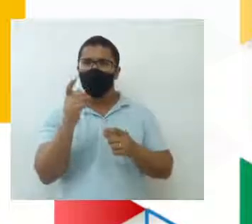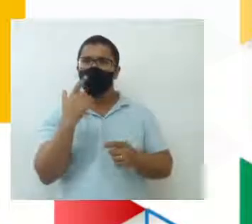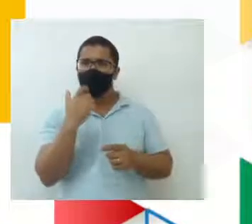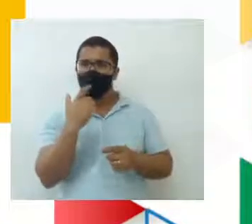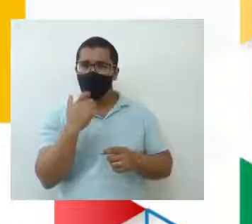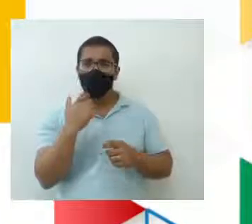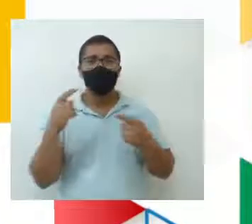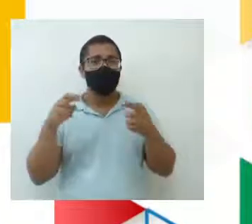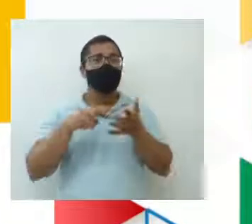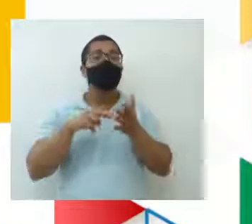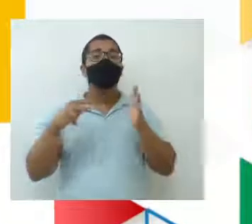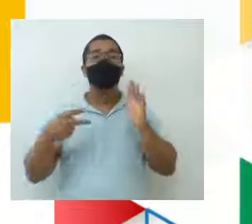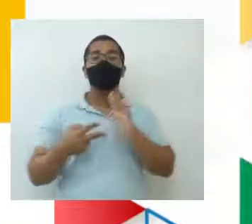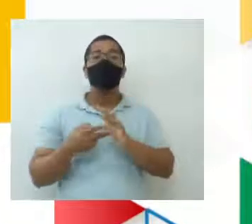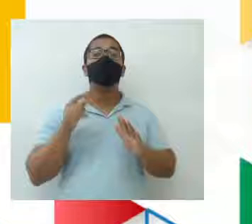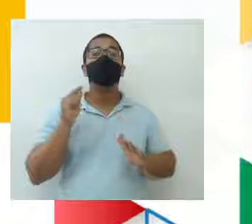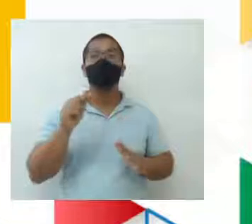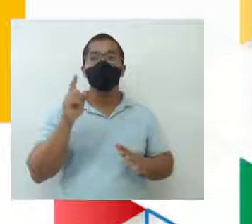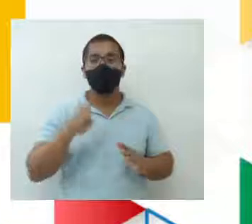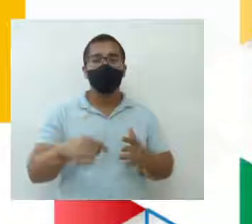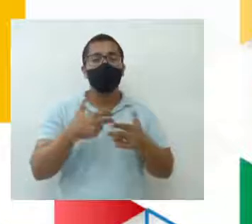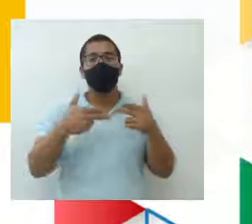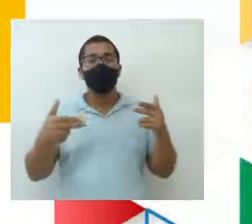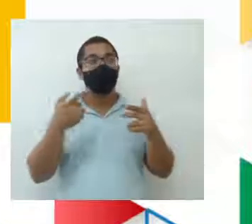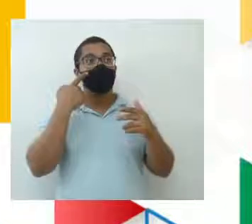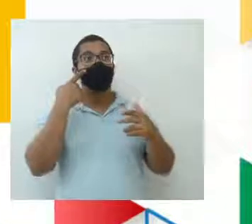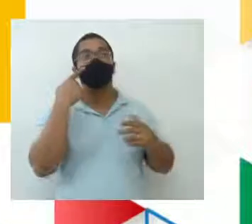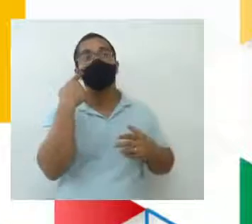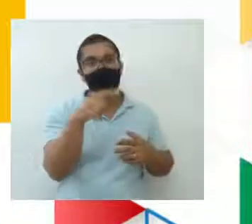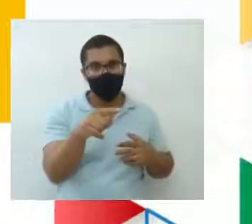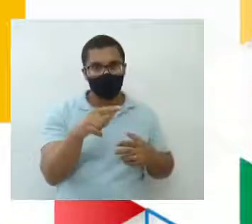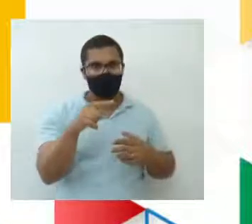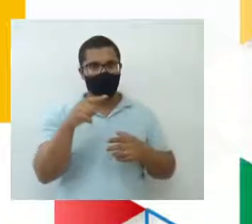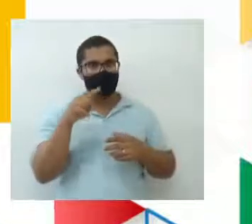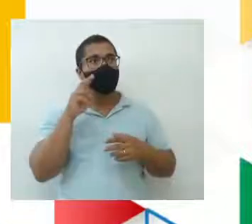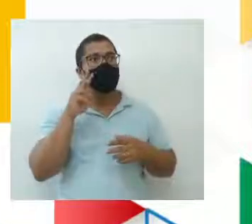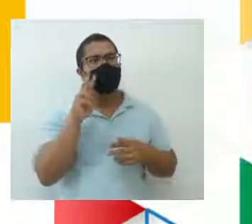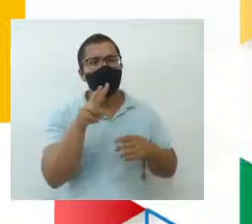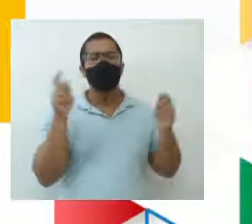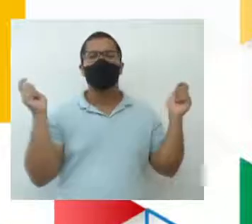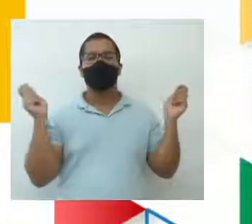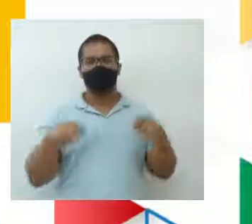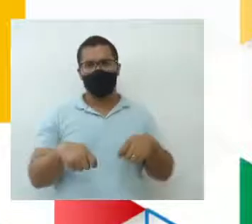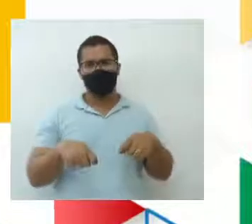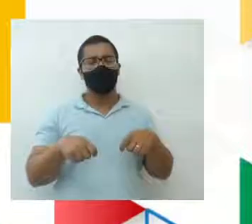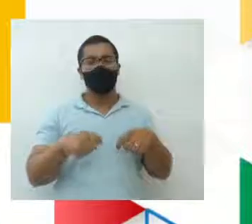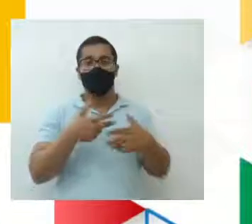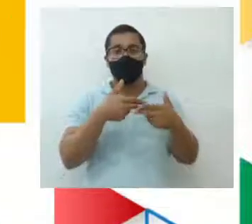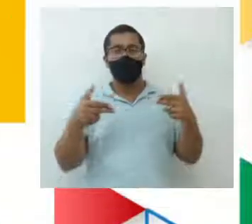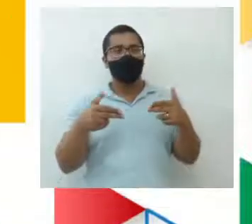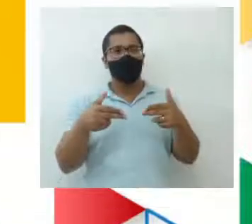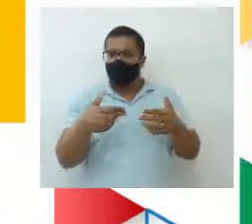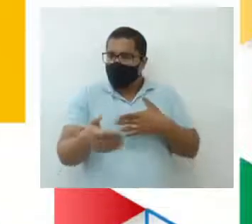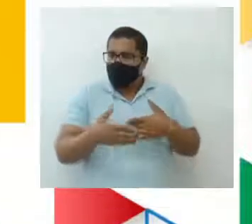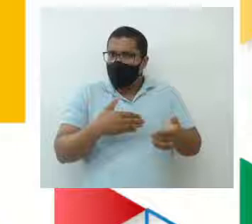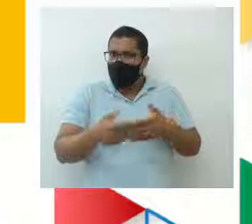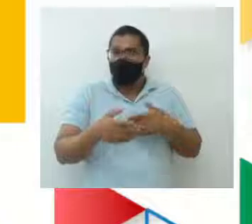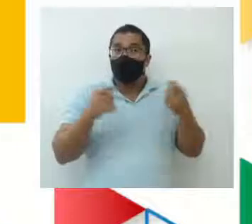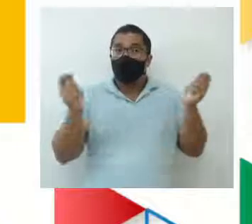observável. Portanto, fenômeno é tudo aquilo que possui uma aparição, que pode